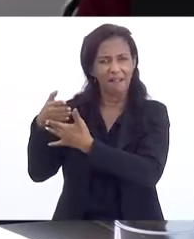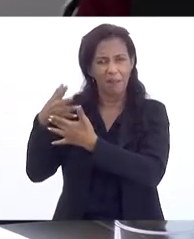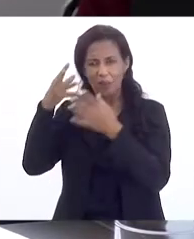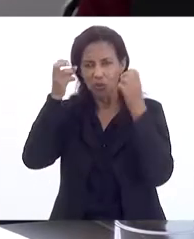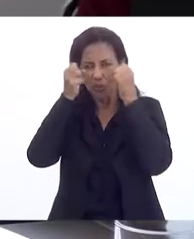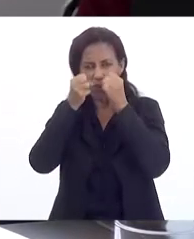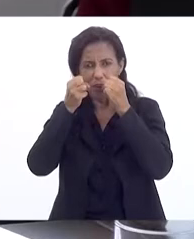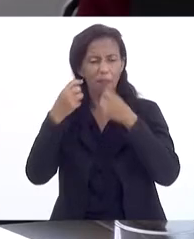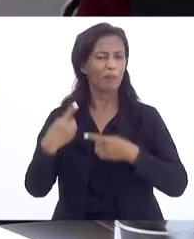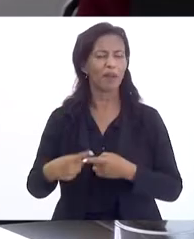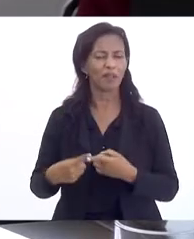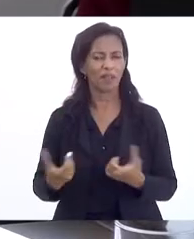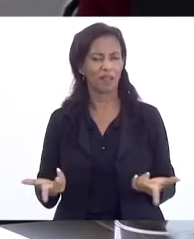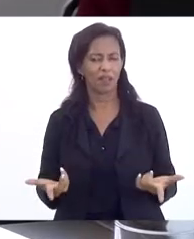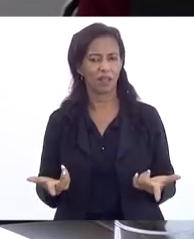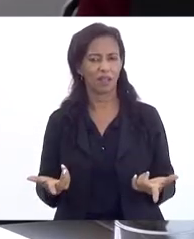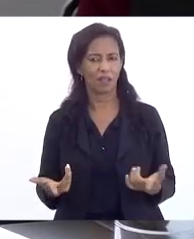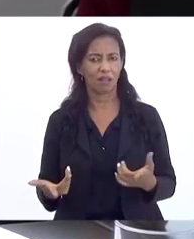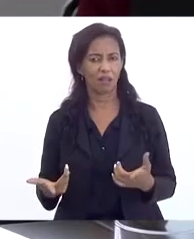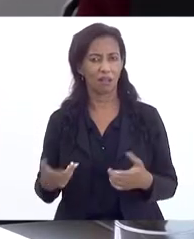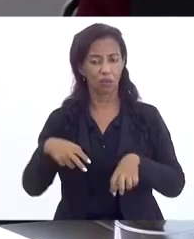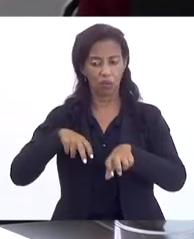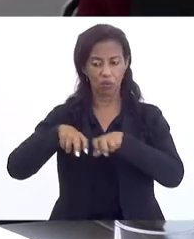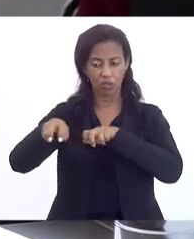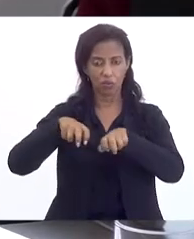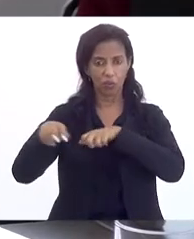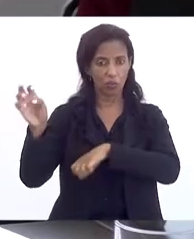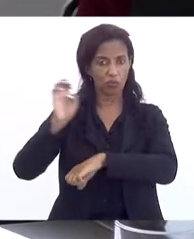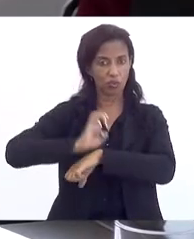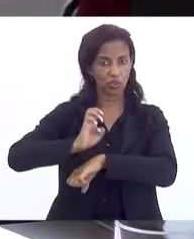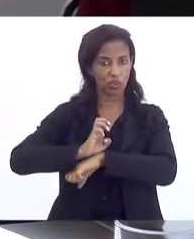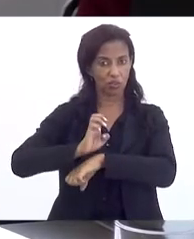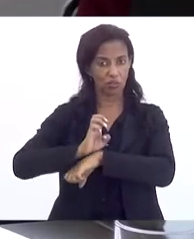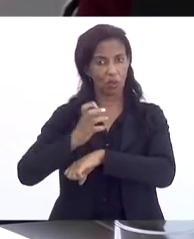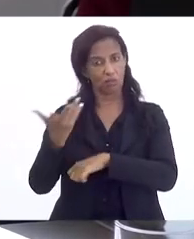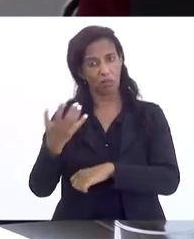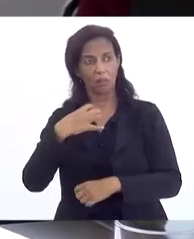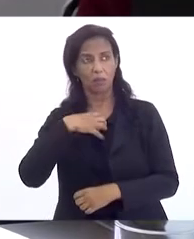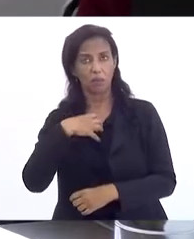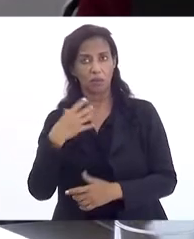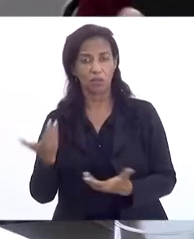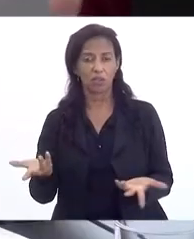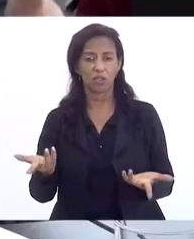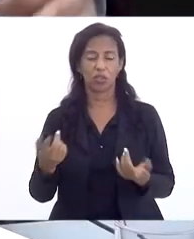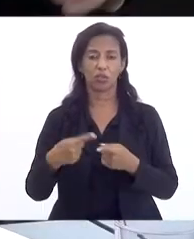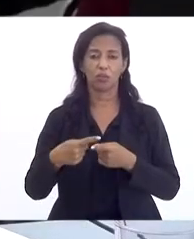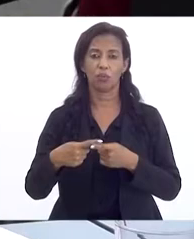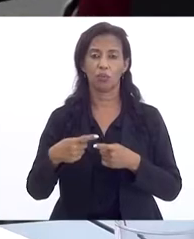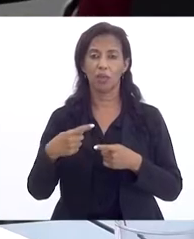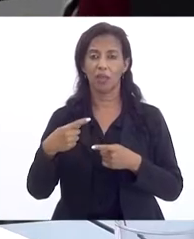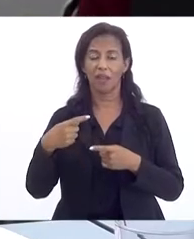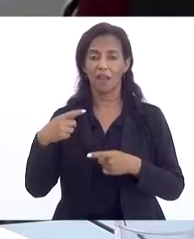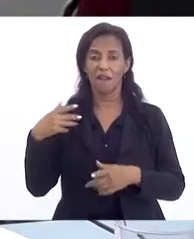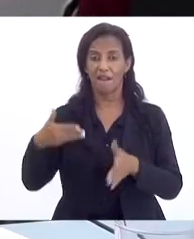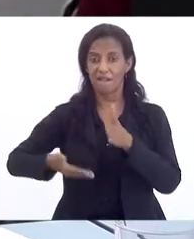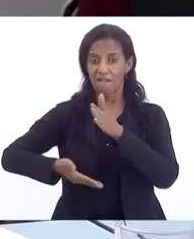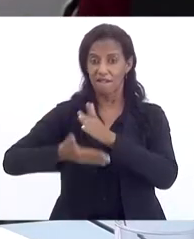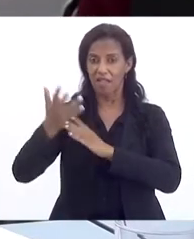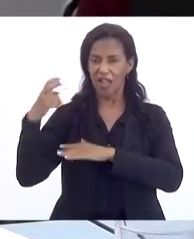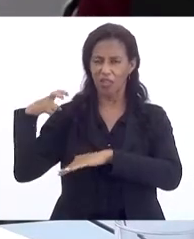intermunicipal. No interestadual, até pode ter algum sentido, porque as viagens são mais longas,